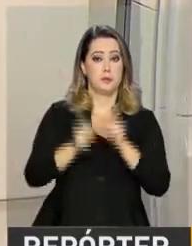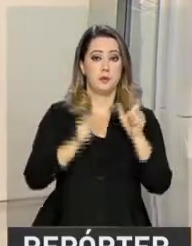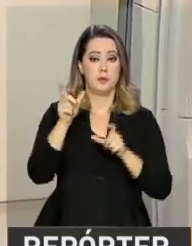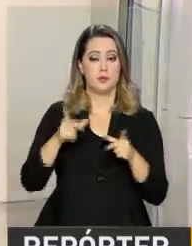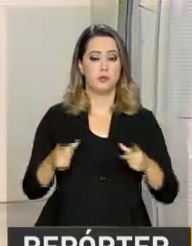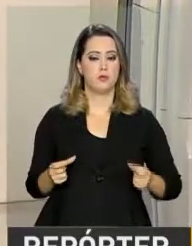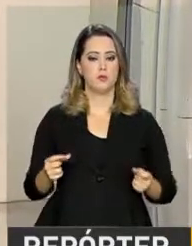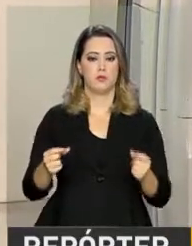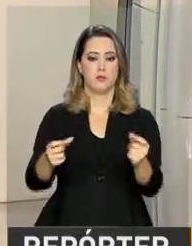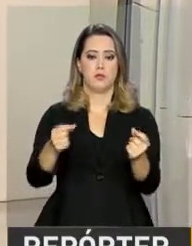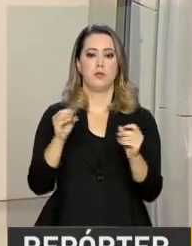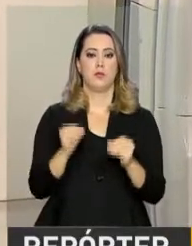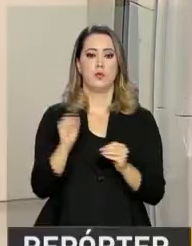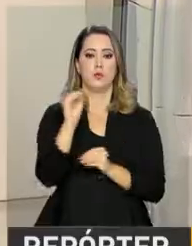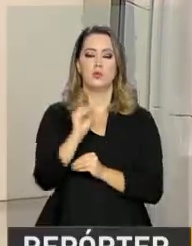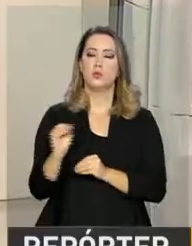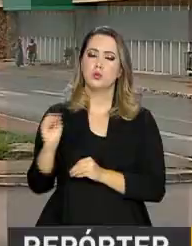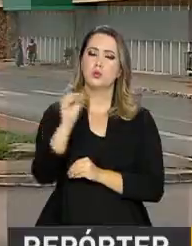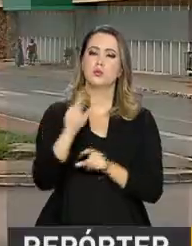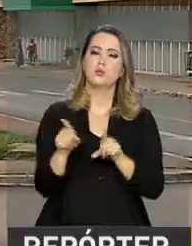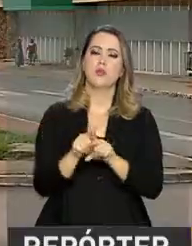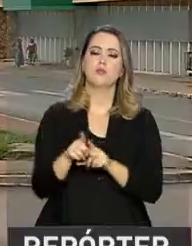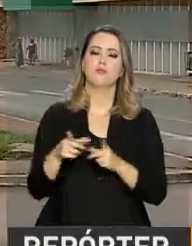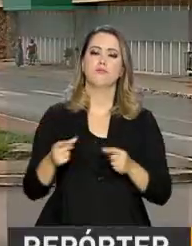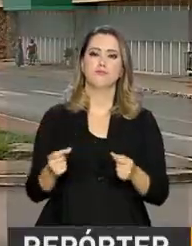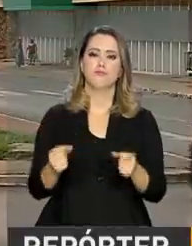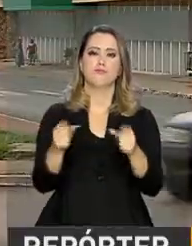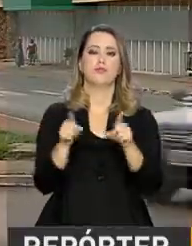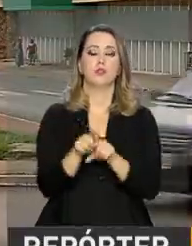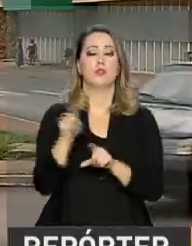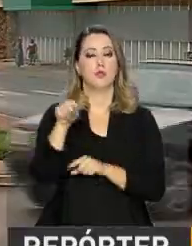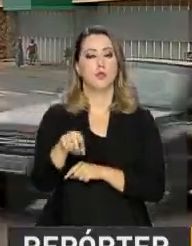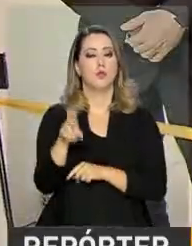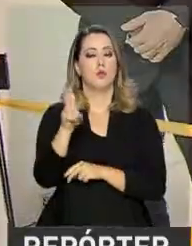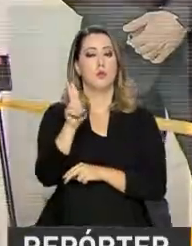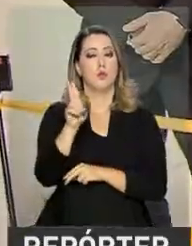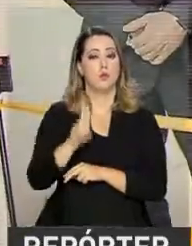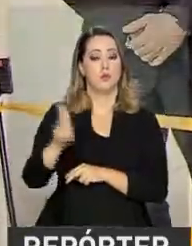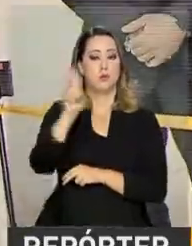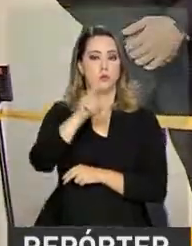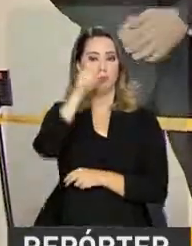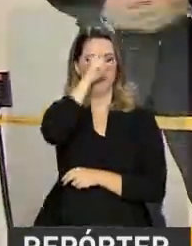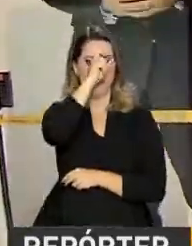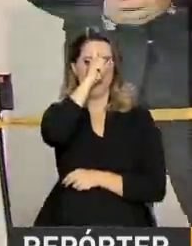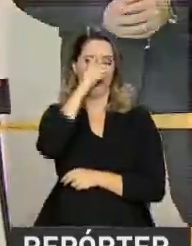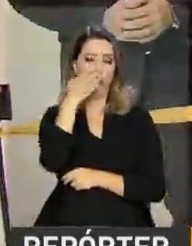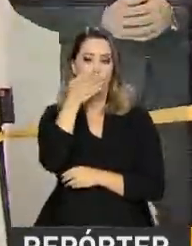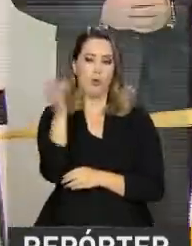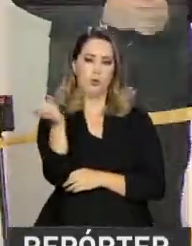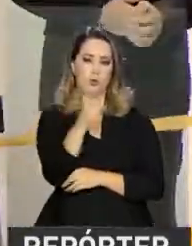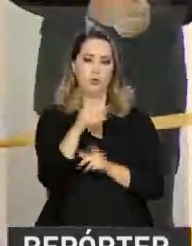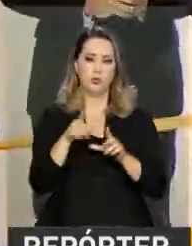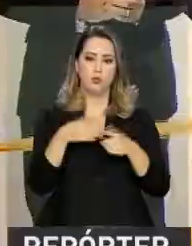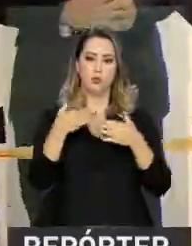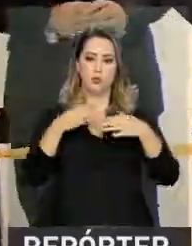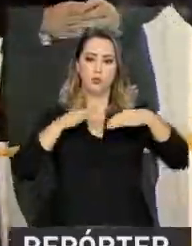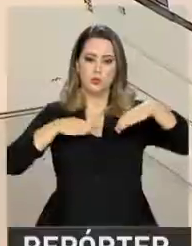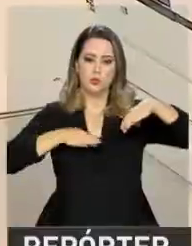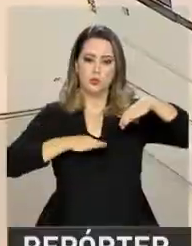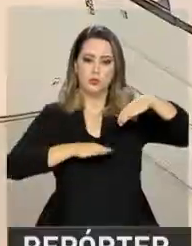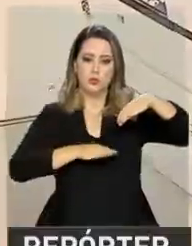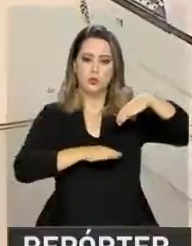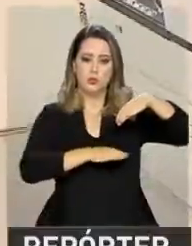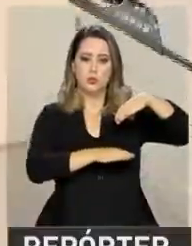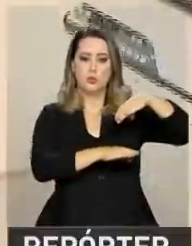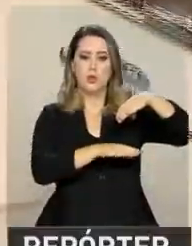câncer vão poder fazer tratamento de radioterapia no hospital universitário de brasília a unidade ganhou um aparelho de radioterapia novinho